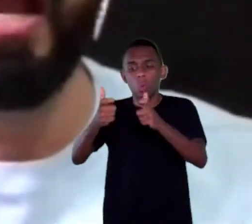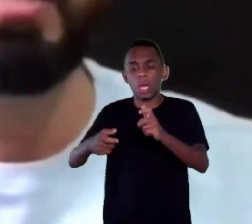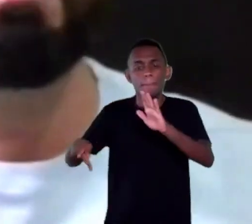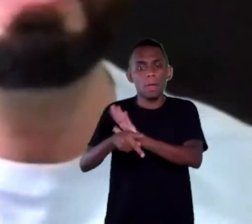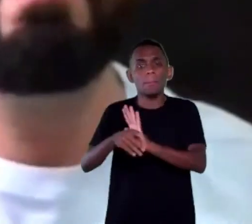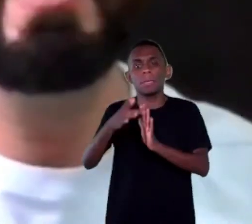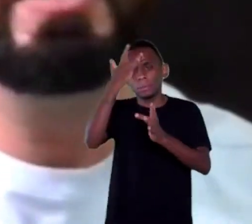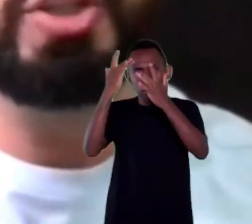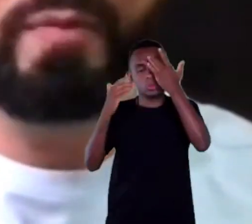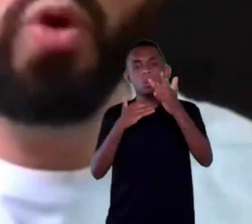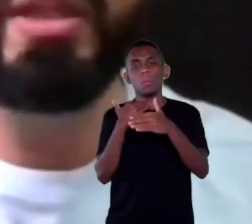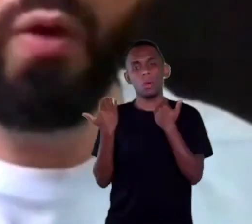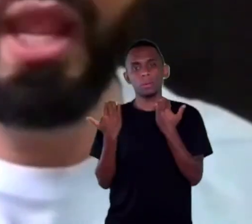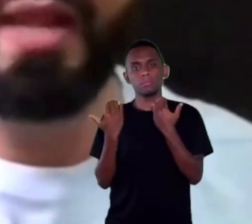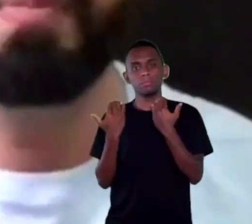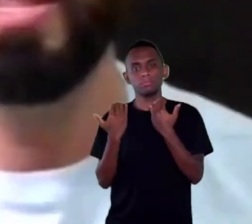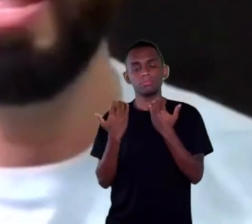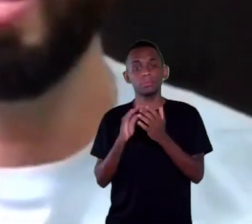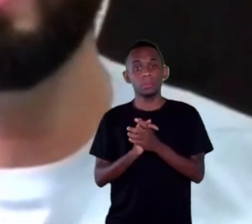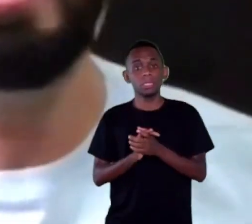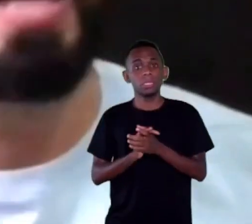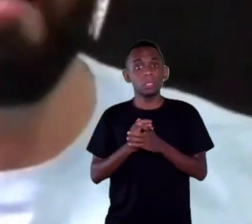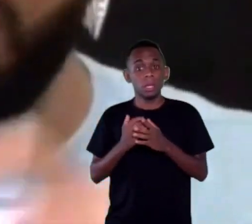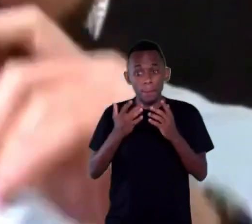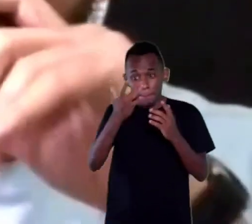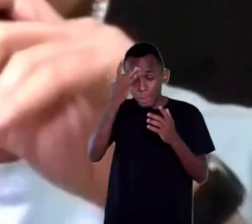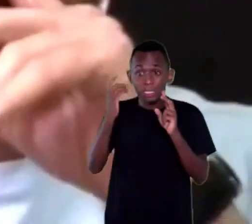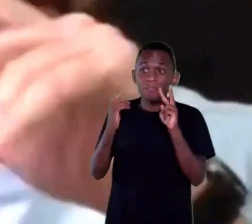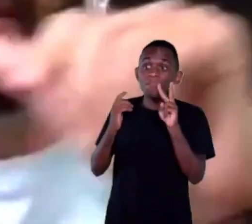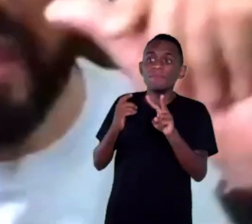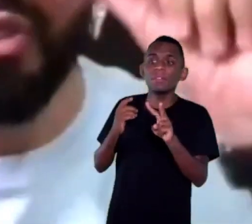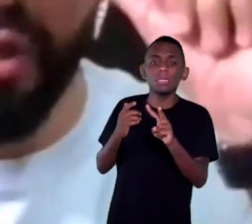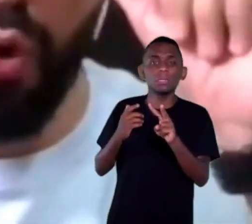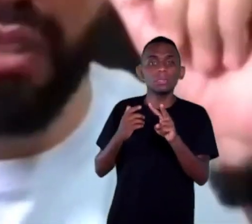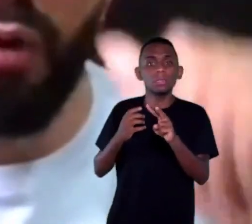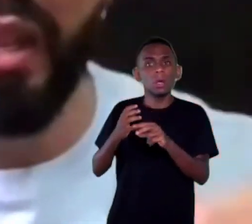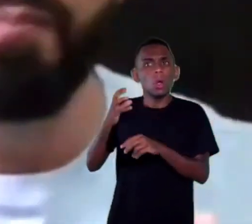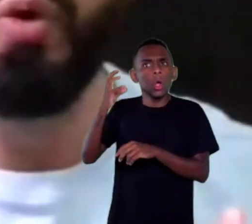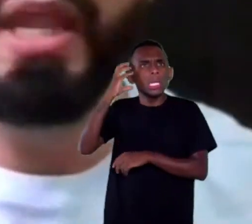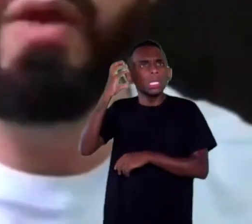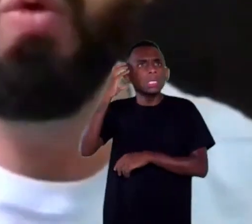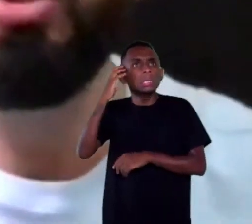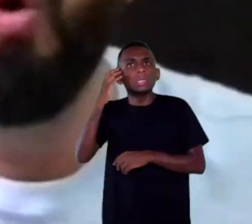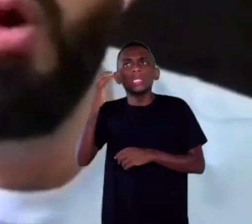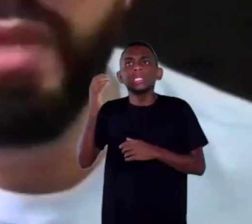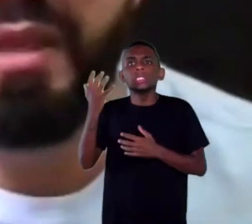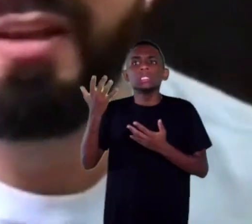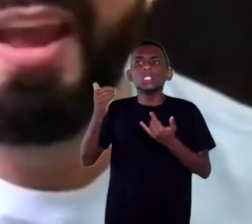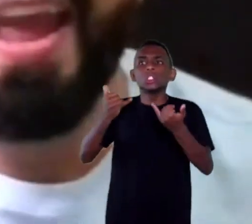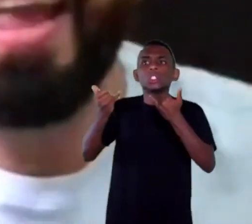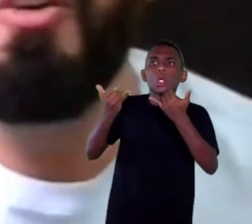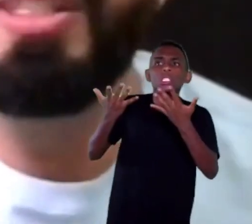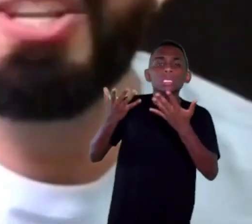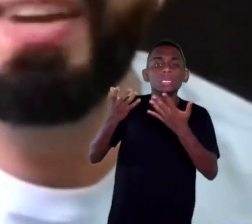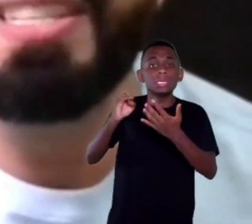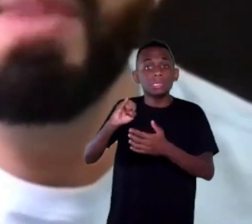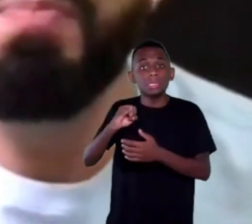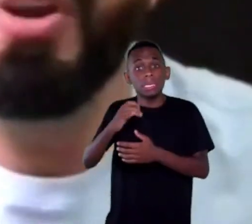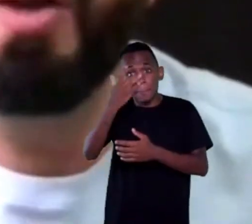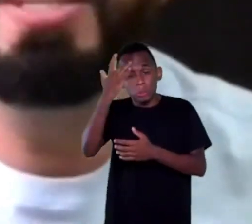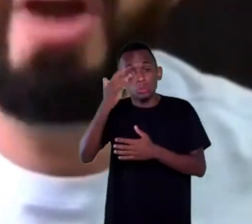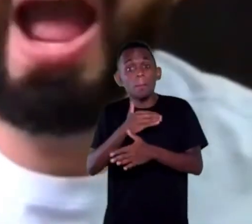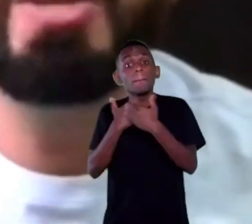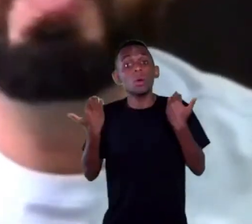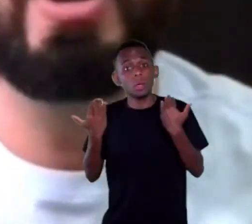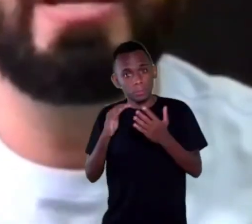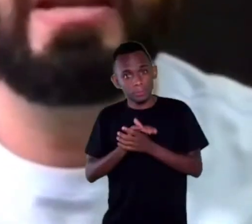chegar na minha casa para saber se tinha morrido alguém. Ela ligava o rádio para saber se tinha morrido alguém, porque o nome é nota de falecimento